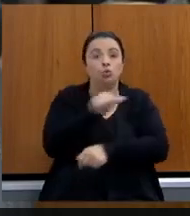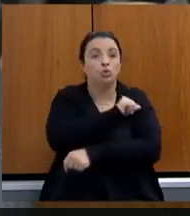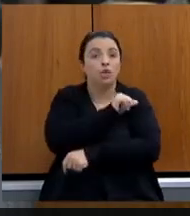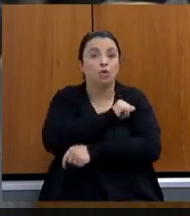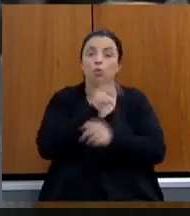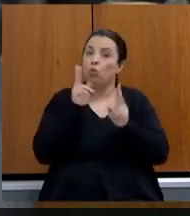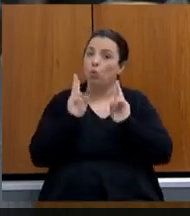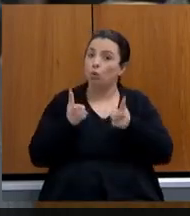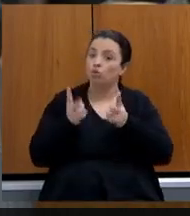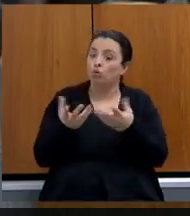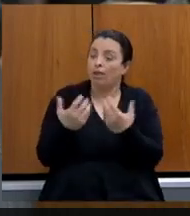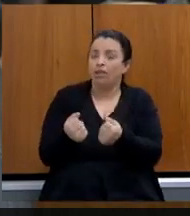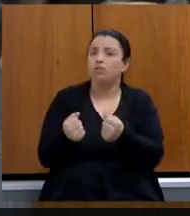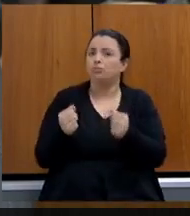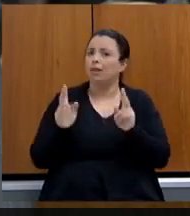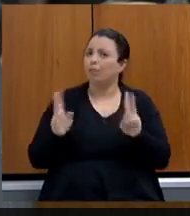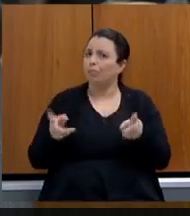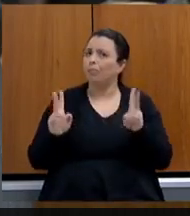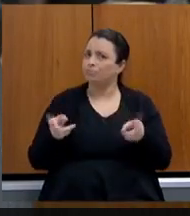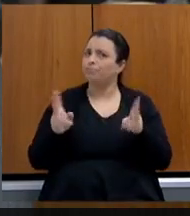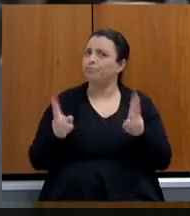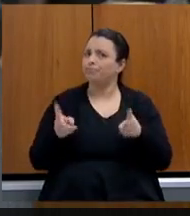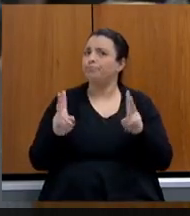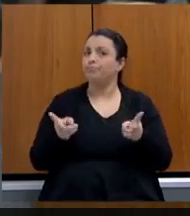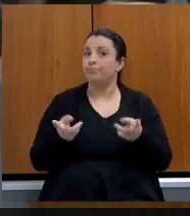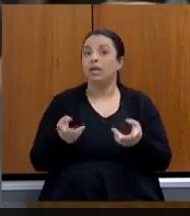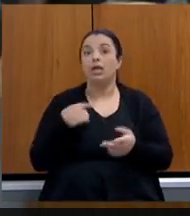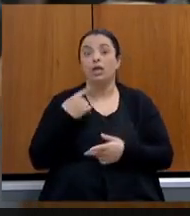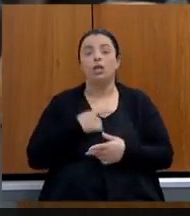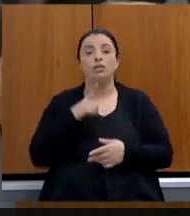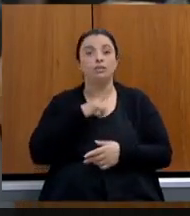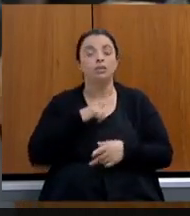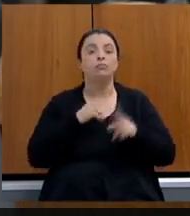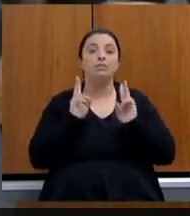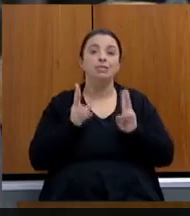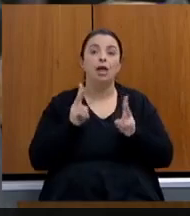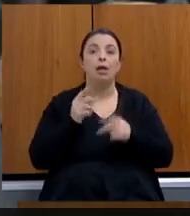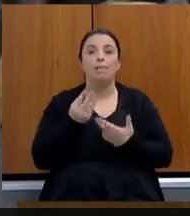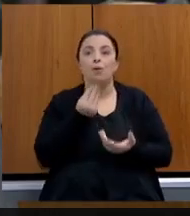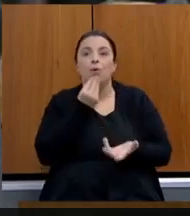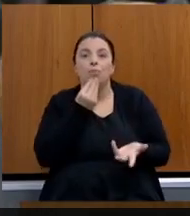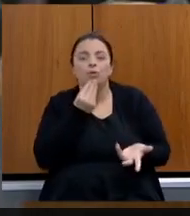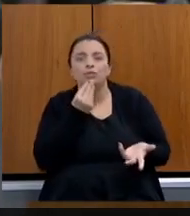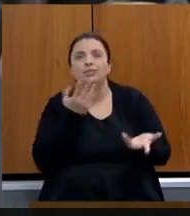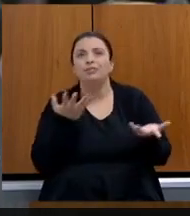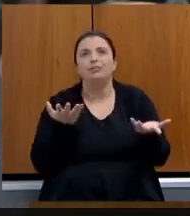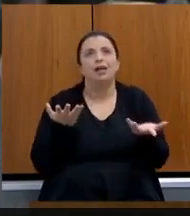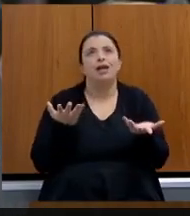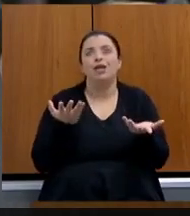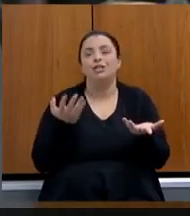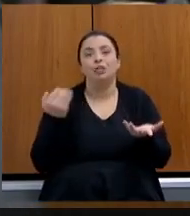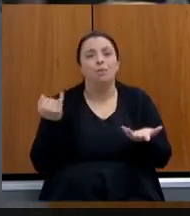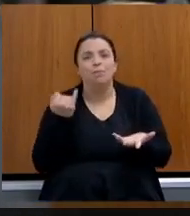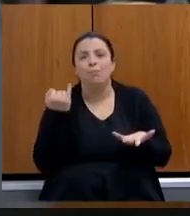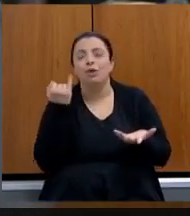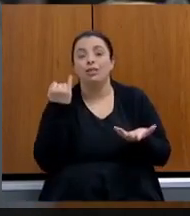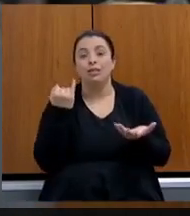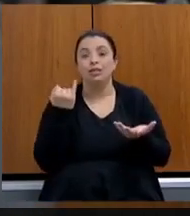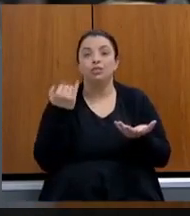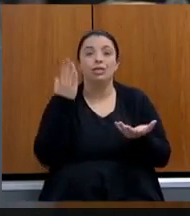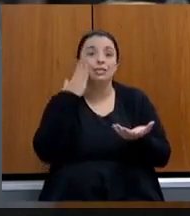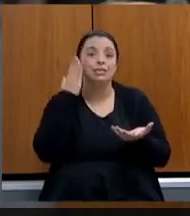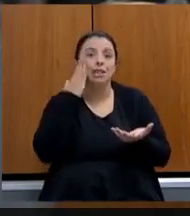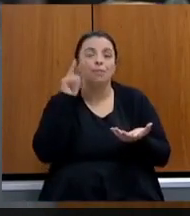atendidos né Eu acho que a gente tem é obviamente sempre a oportunidade deputada Ana Paula Siqueira e sempre é muito importante ouvir